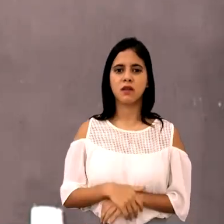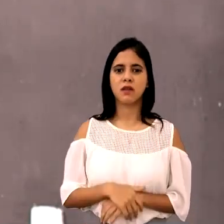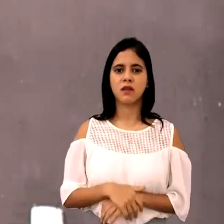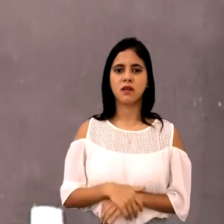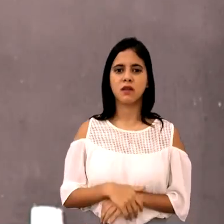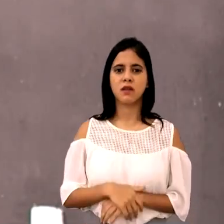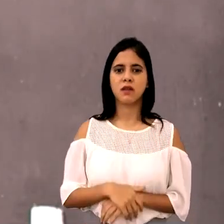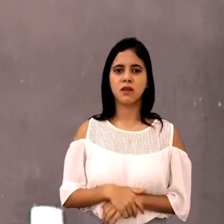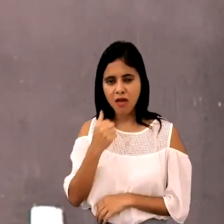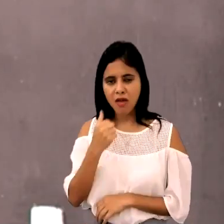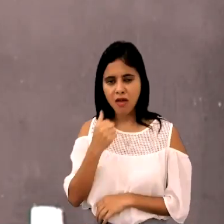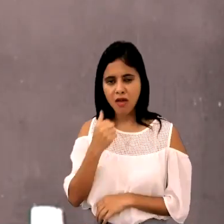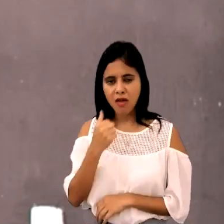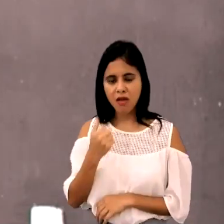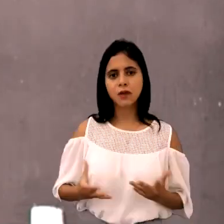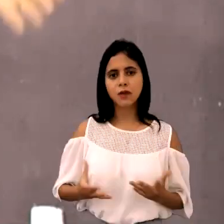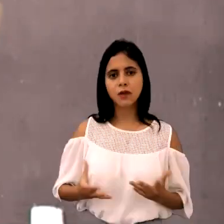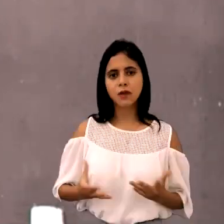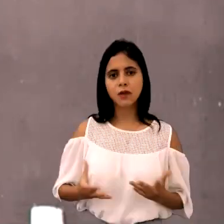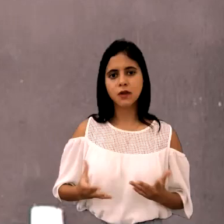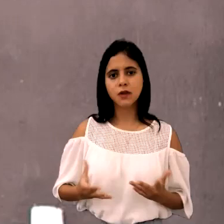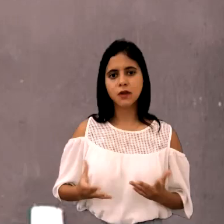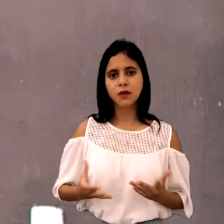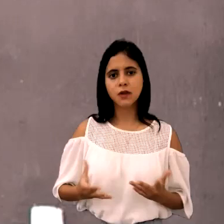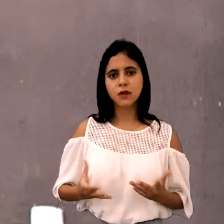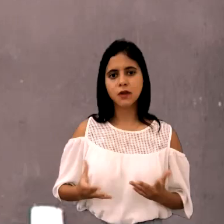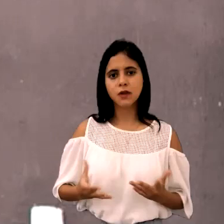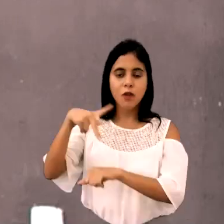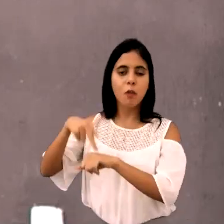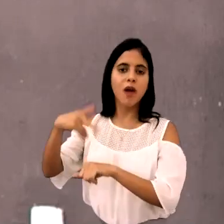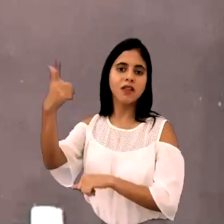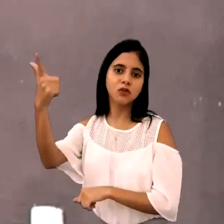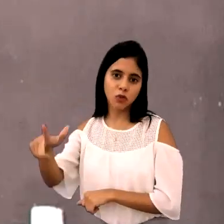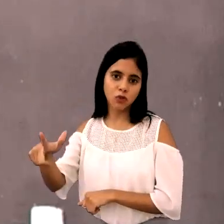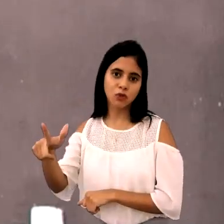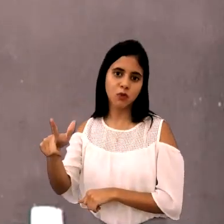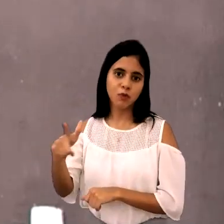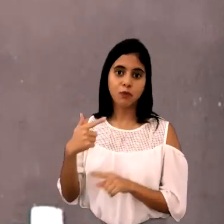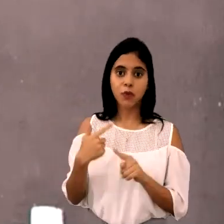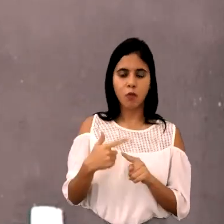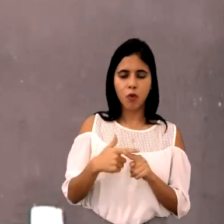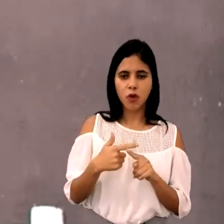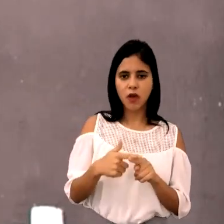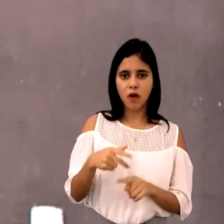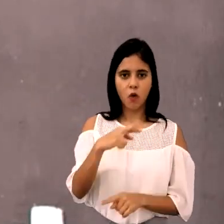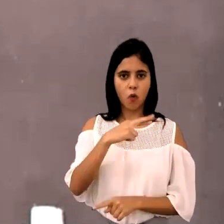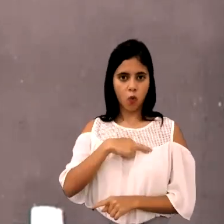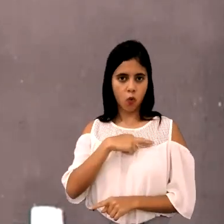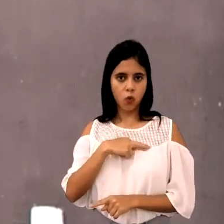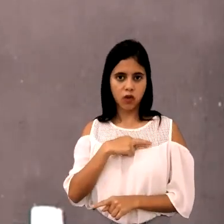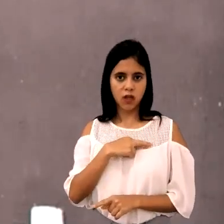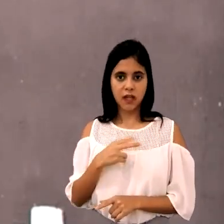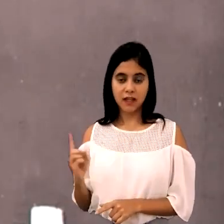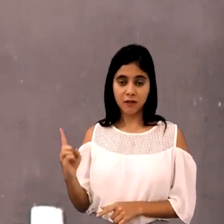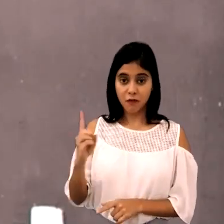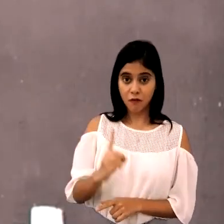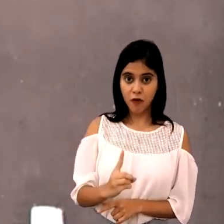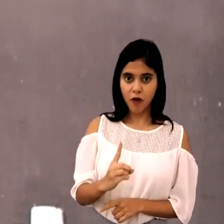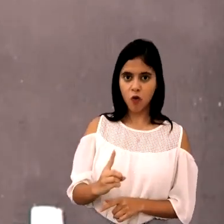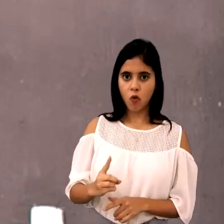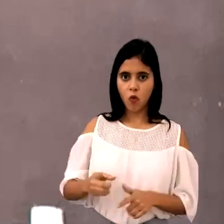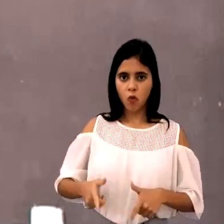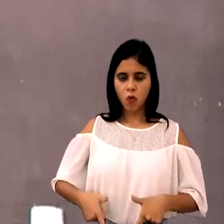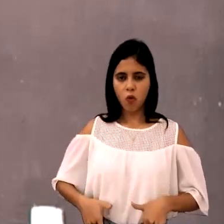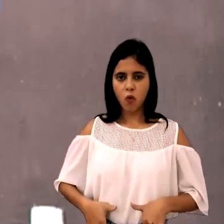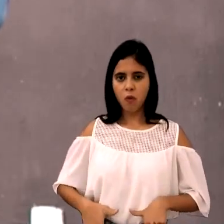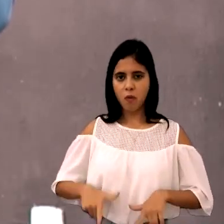Terceiro ponto, Ruth era uma mulher estrangeira, em uma nação extremamente nacionalista, porque os